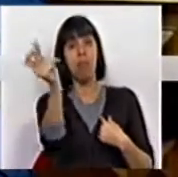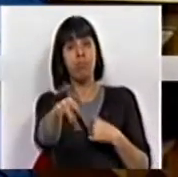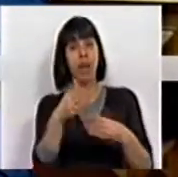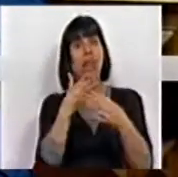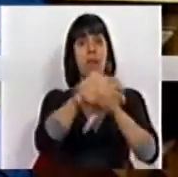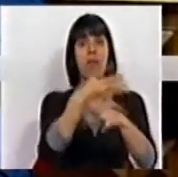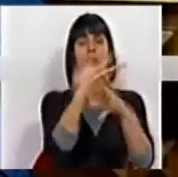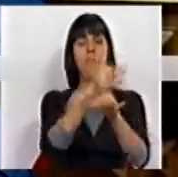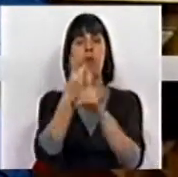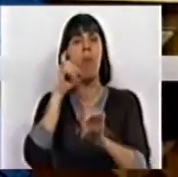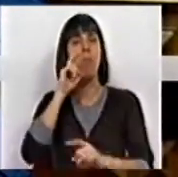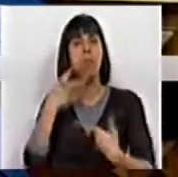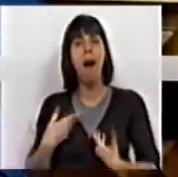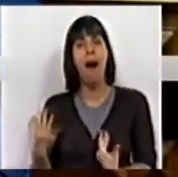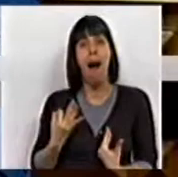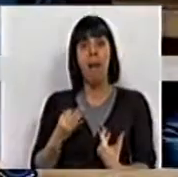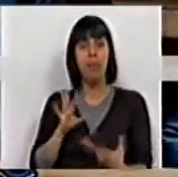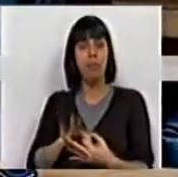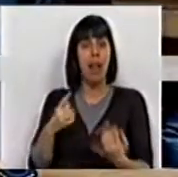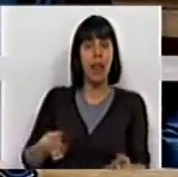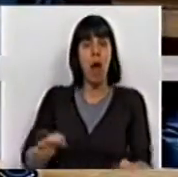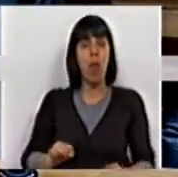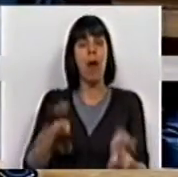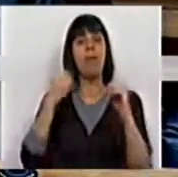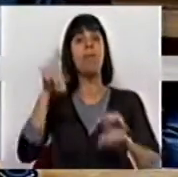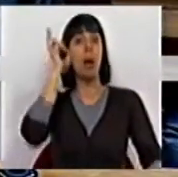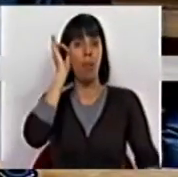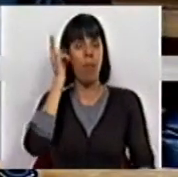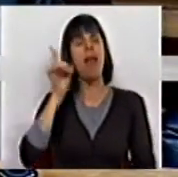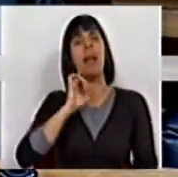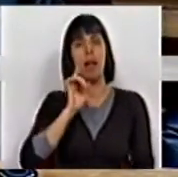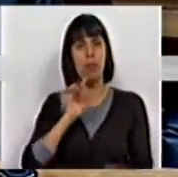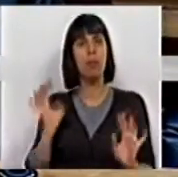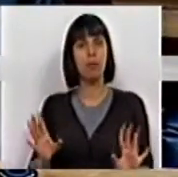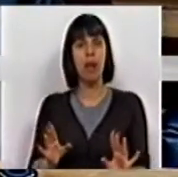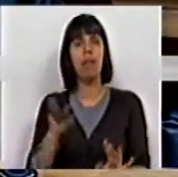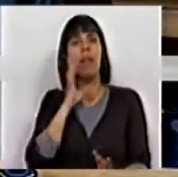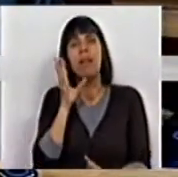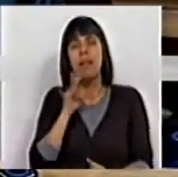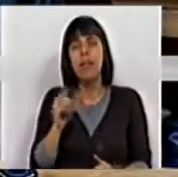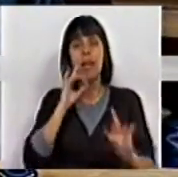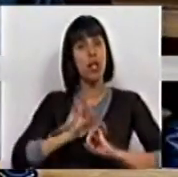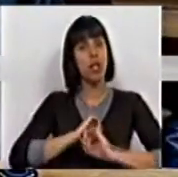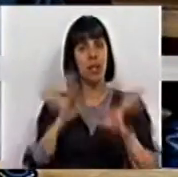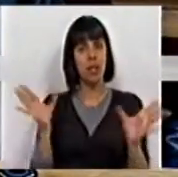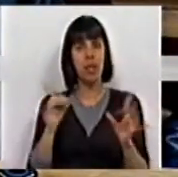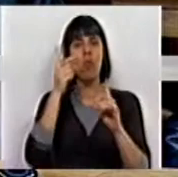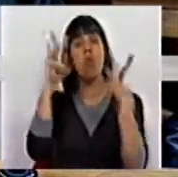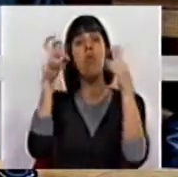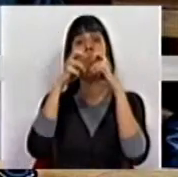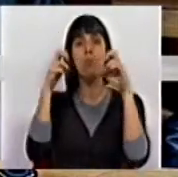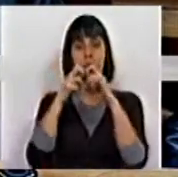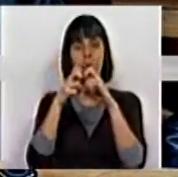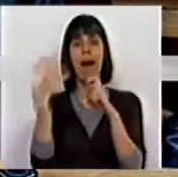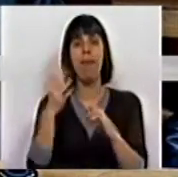de operações que estão protegidos relativamente a esta matéria. Ainda sobre os bombeiros, era importante tentarmos esclarecer um problema